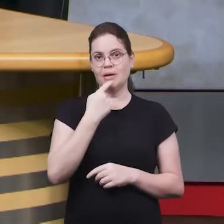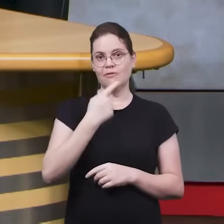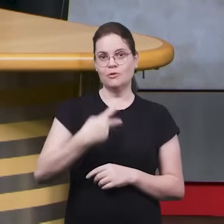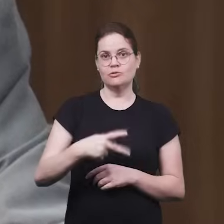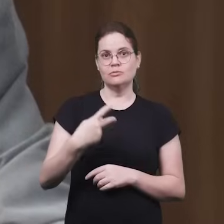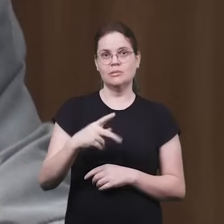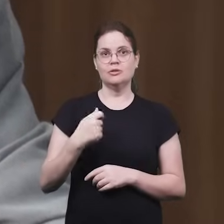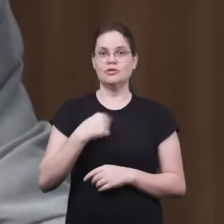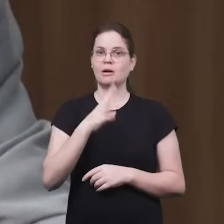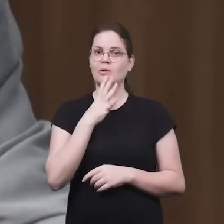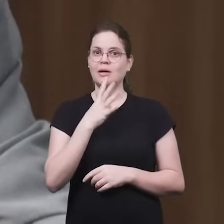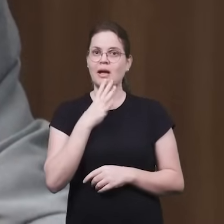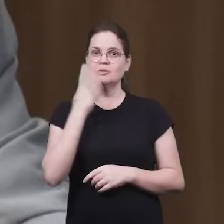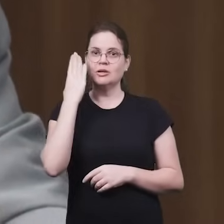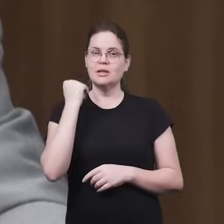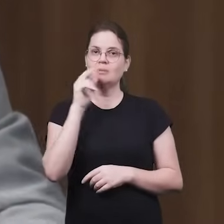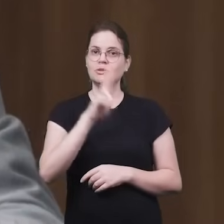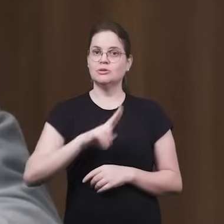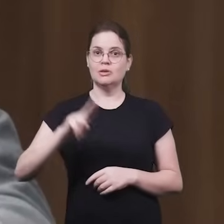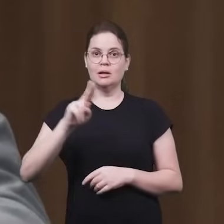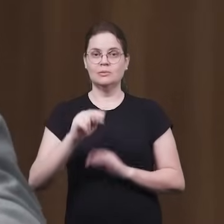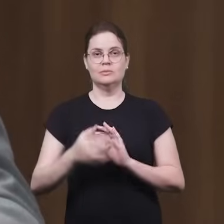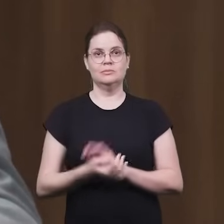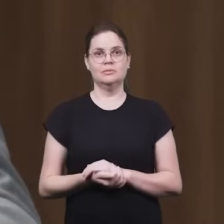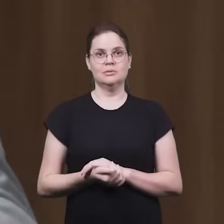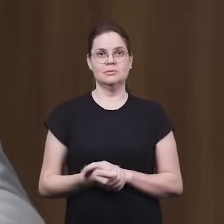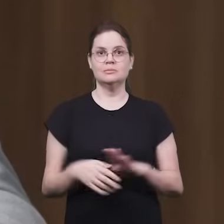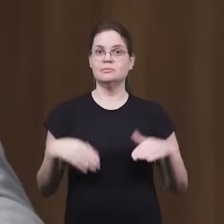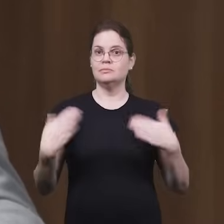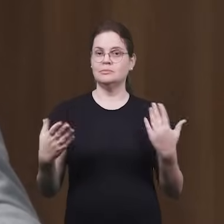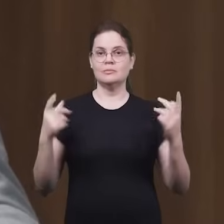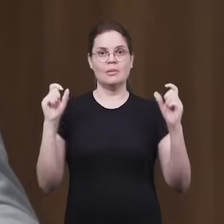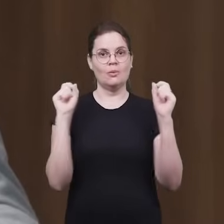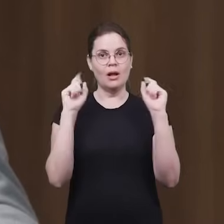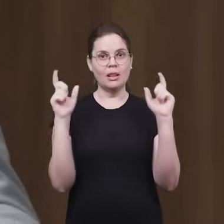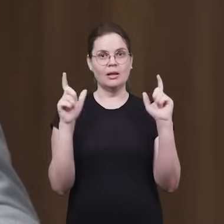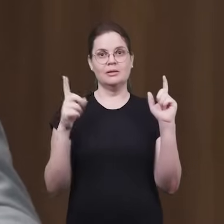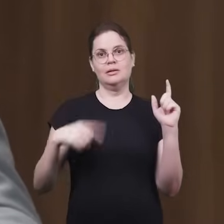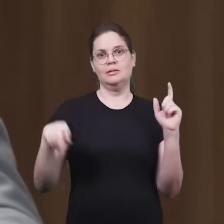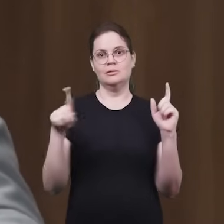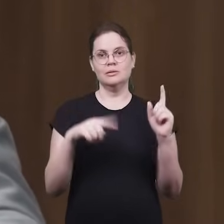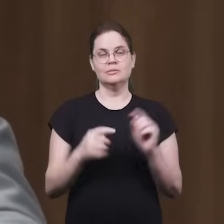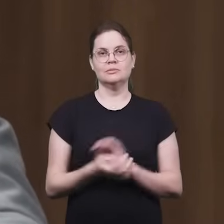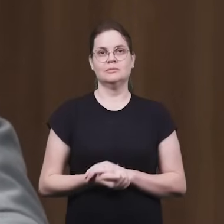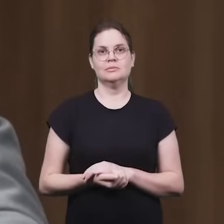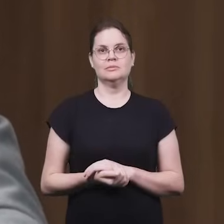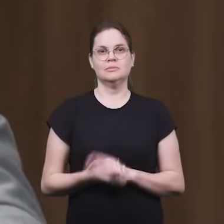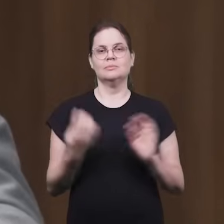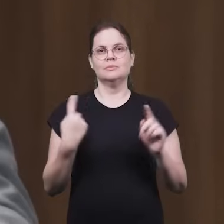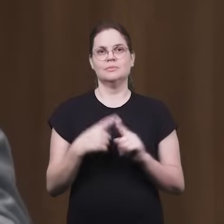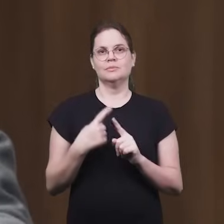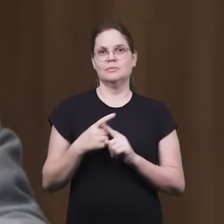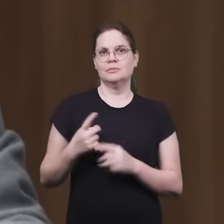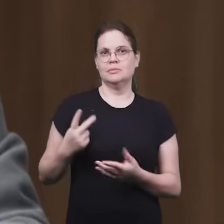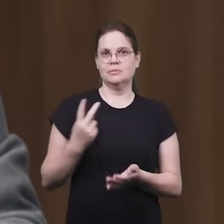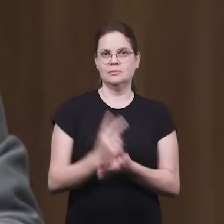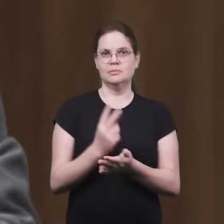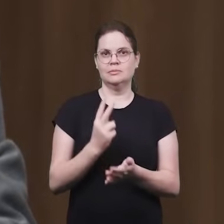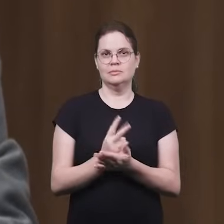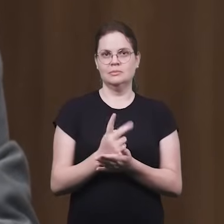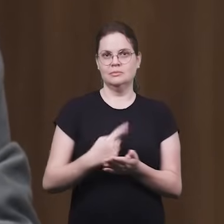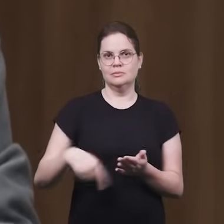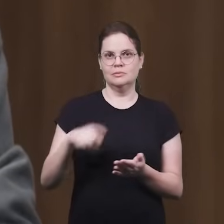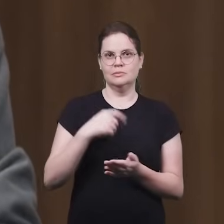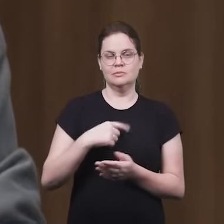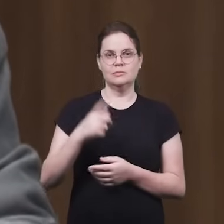usa com esse perfil. Você está entendendo? Então, isso é um alerta. Porque cada vez mais nós estamos sendo